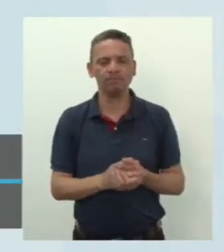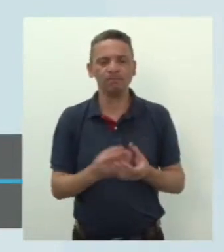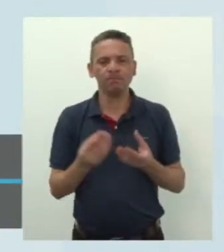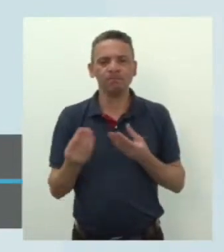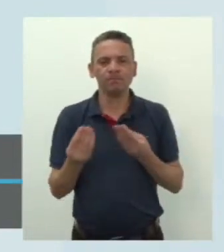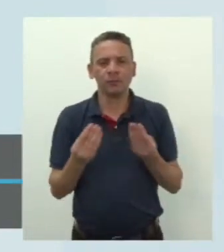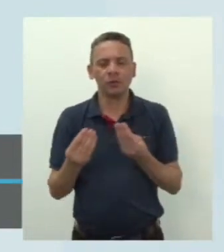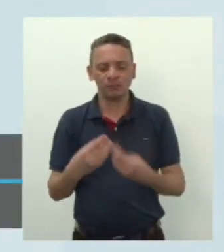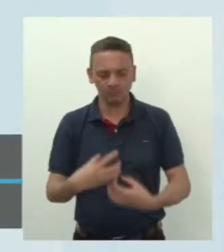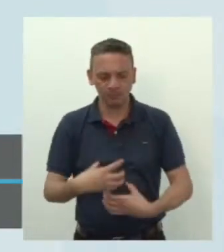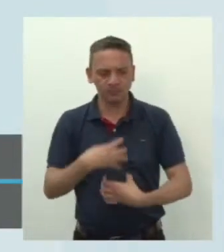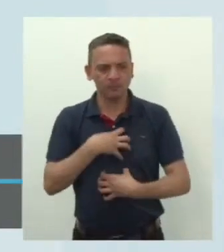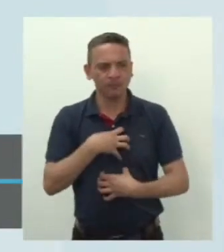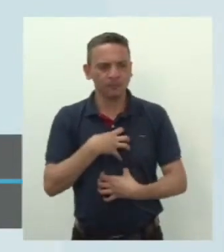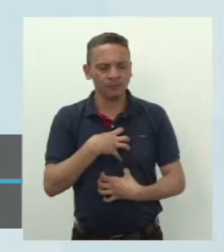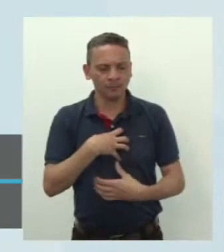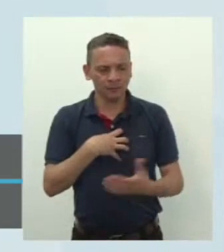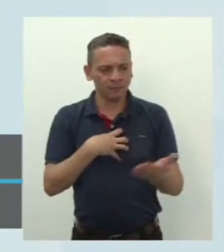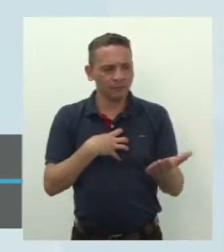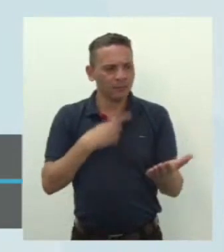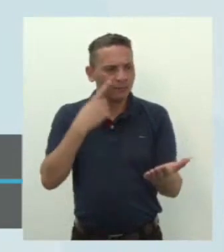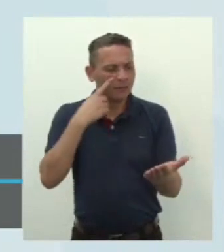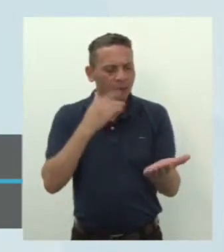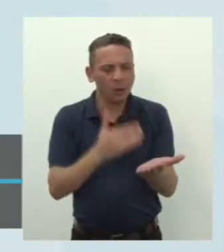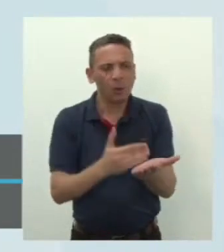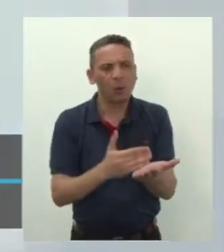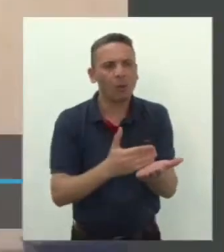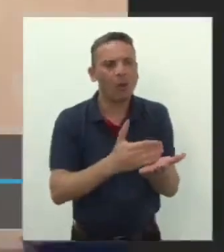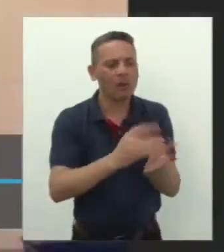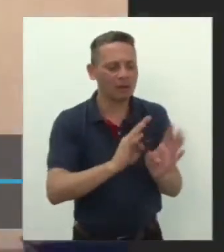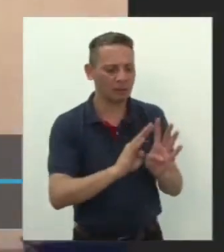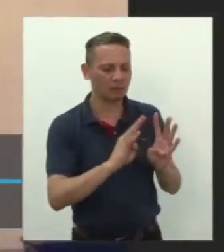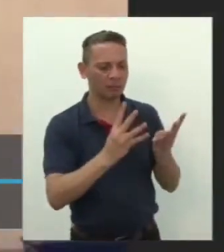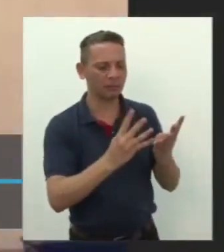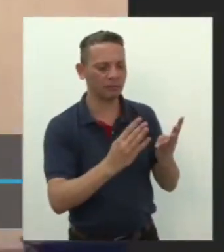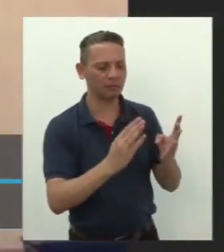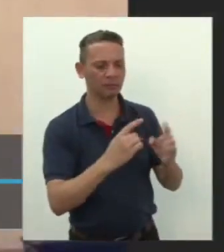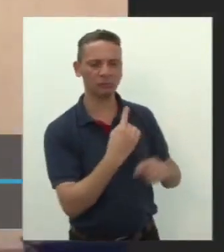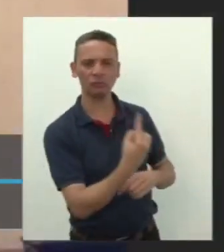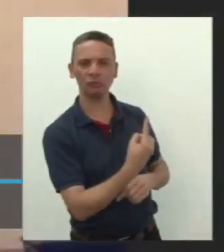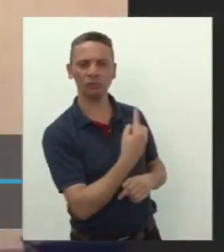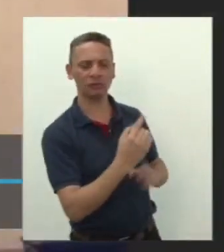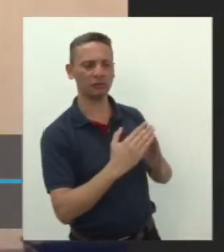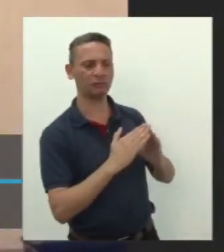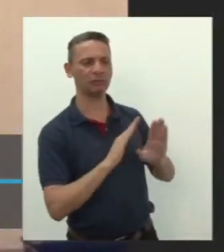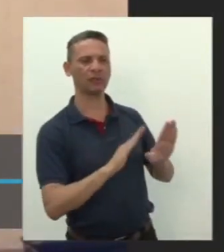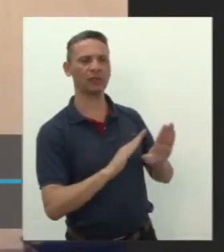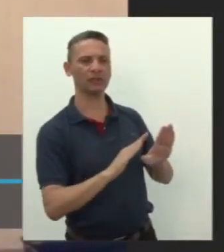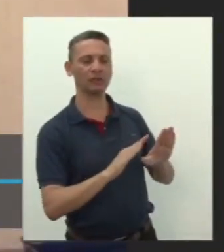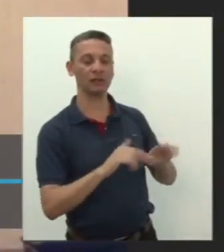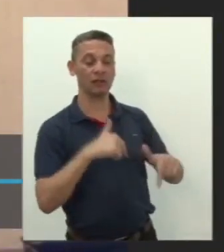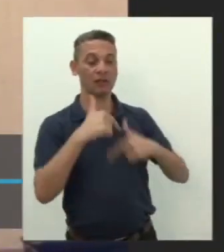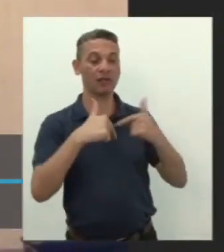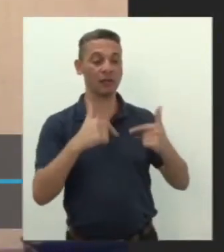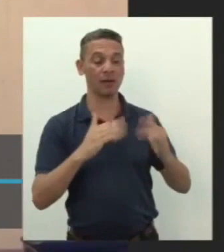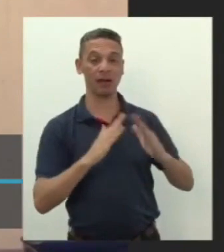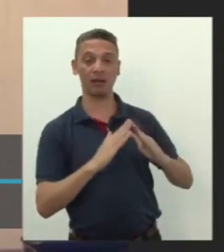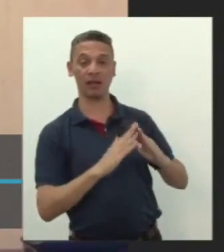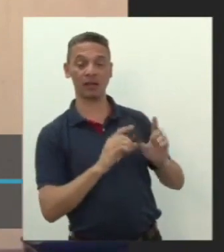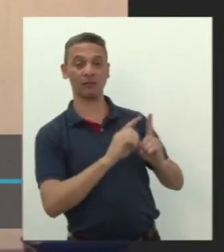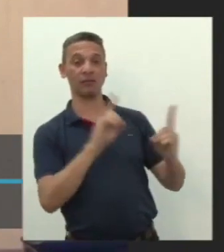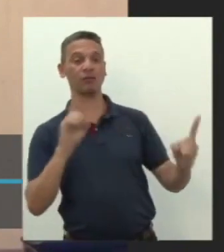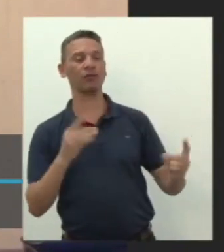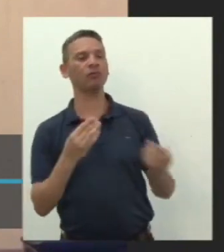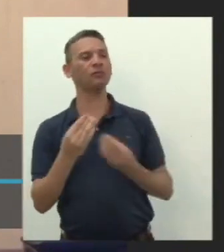as sensações diante do cenário inicial? Como que vocês se sentiam nesse início de teletrabalho, né? Vamos